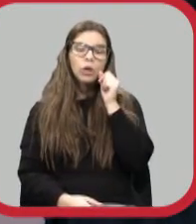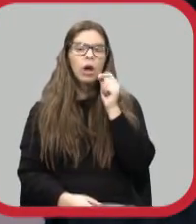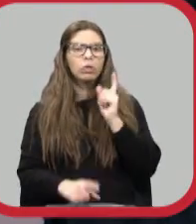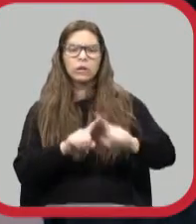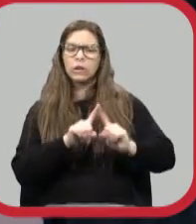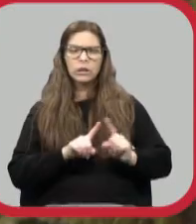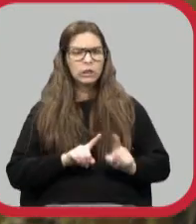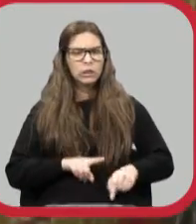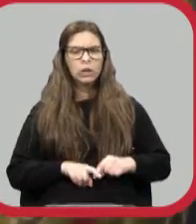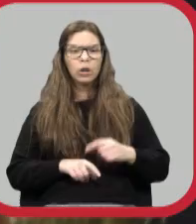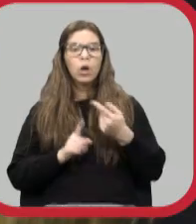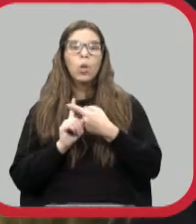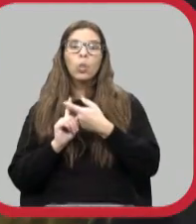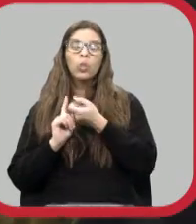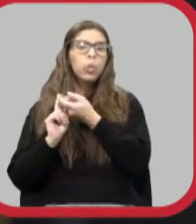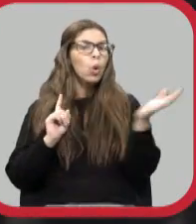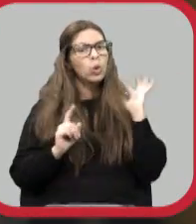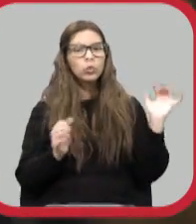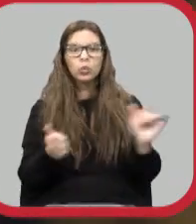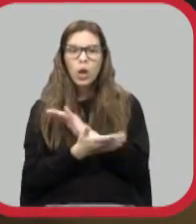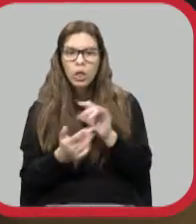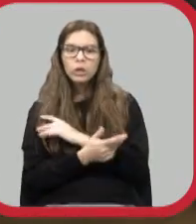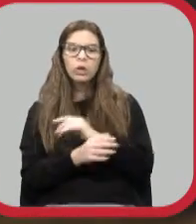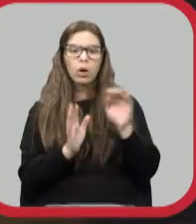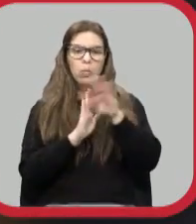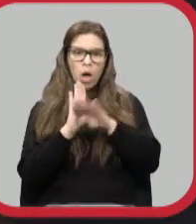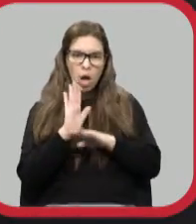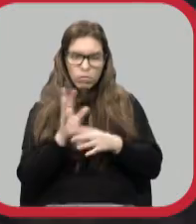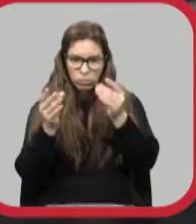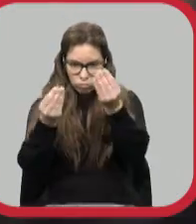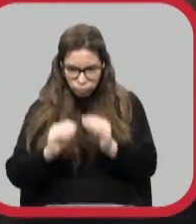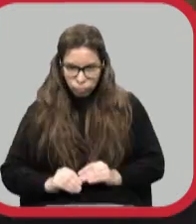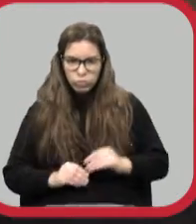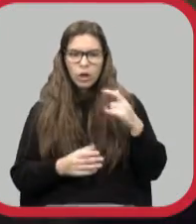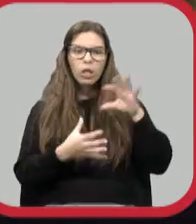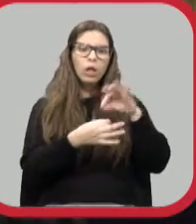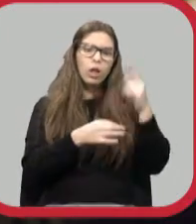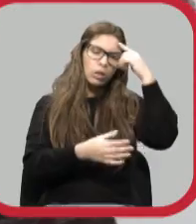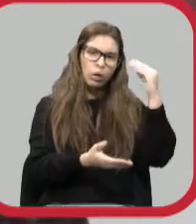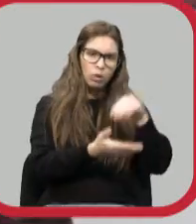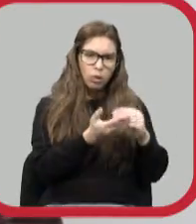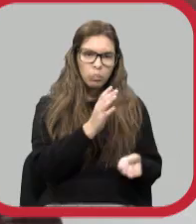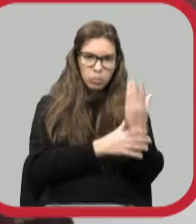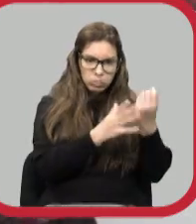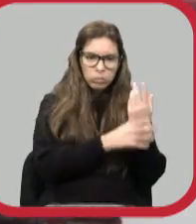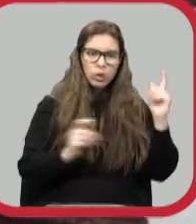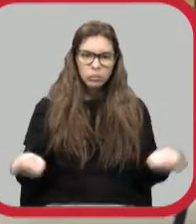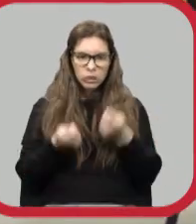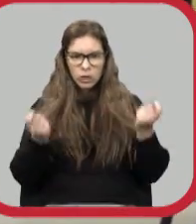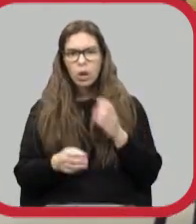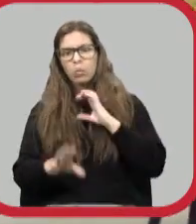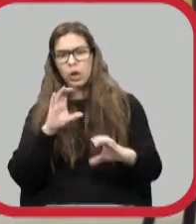muitas definições. Nós somos quase todas jornalistas, mas também designers, programadoras, gente ligada à criatividade, à publicidade, à